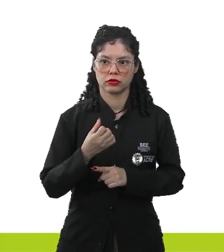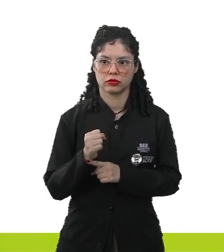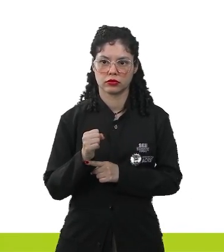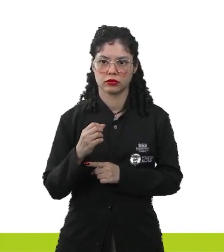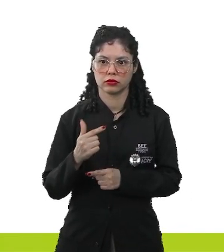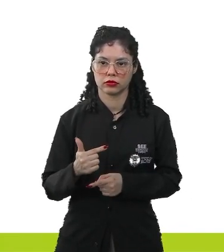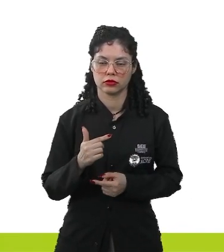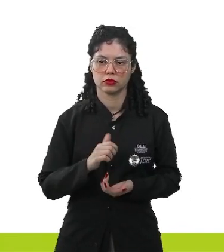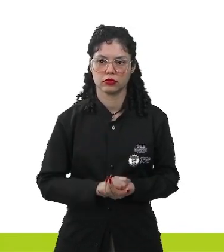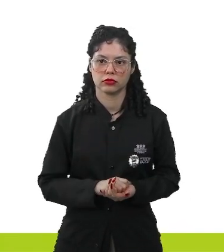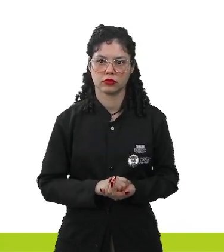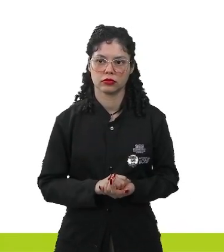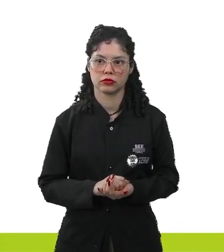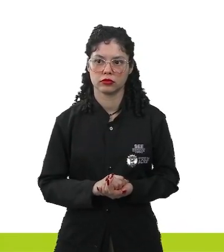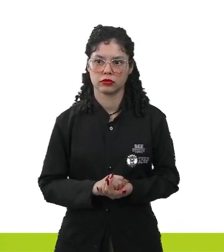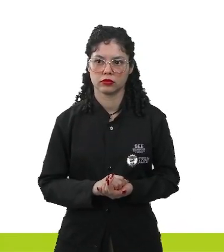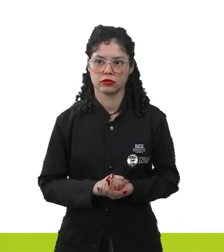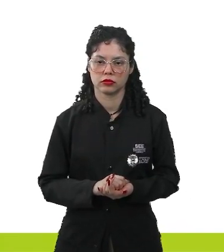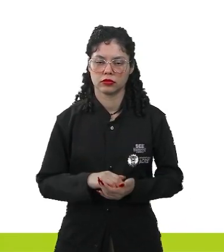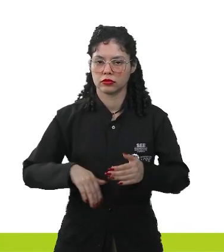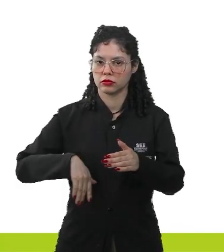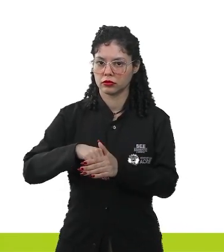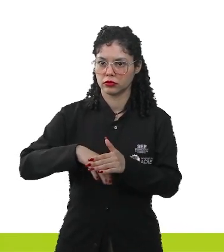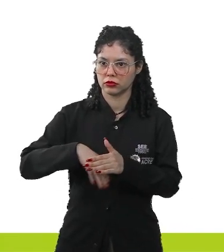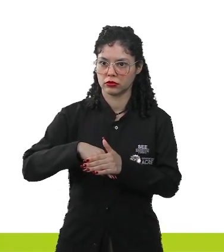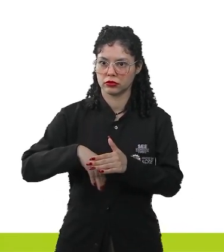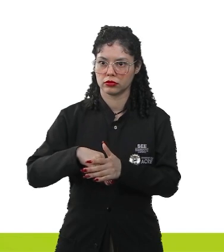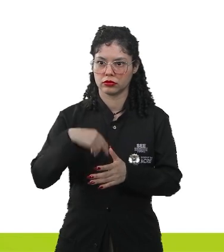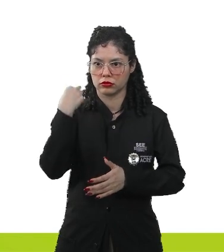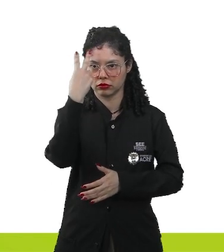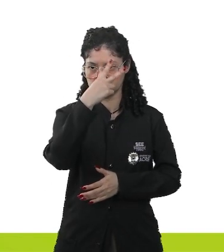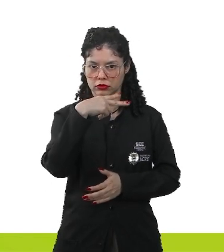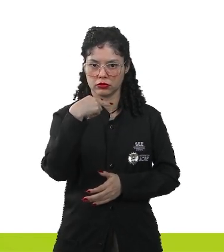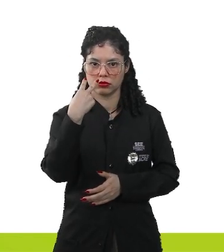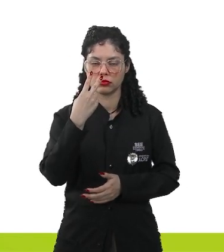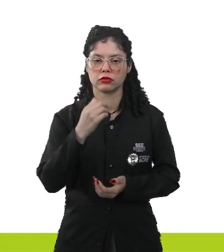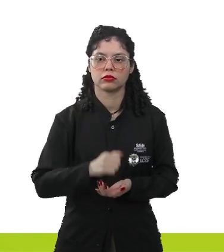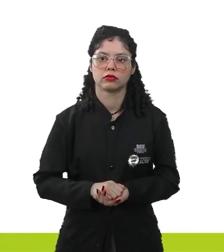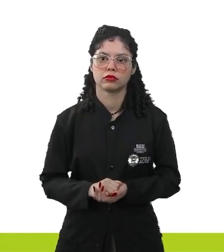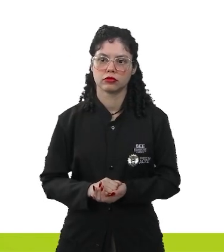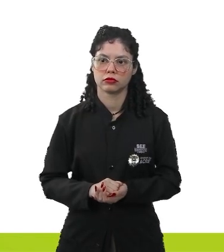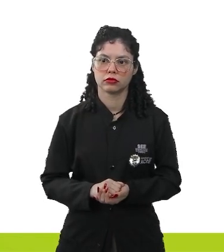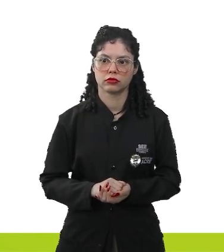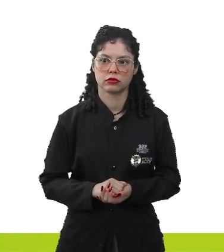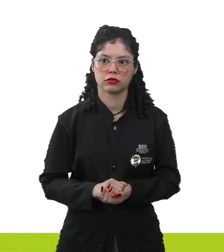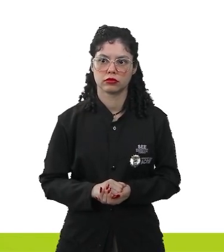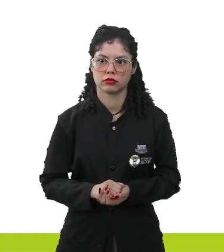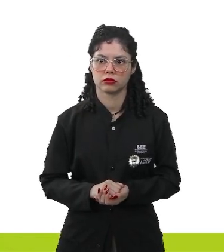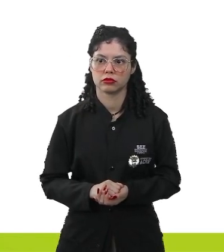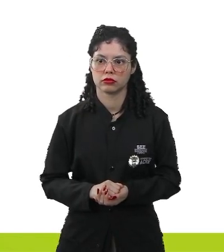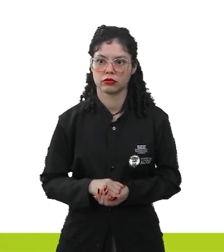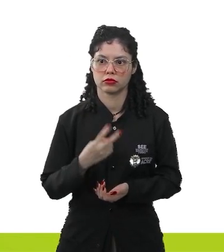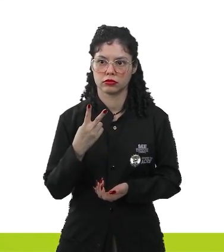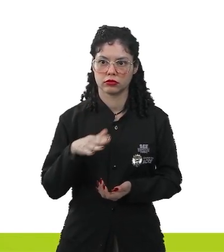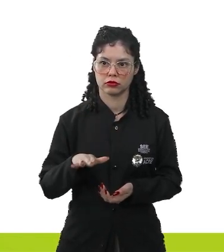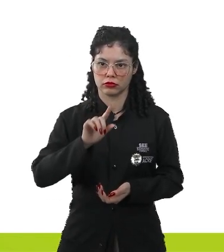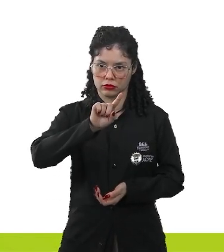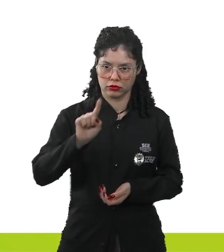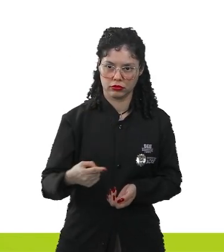382, e joga bastante futebol. 492 vezes 2,5, que